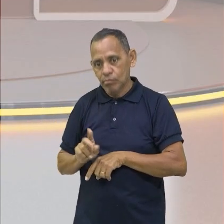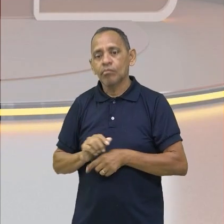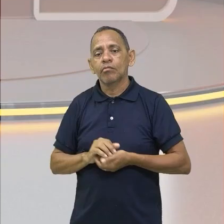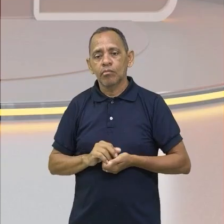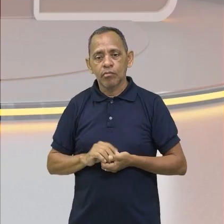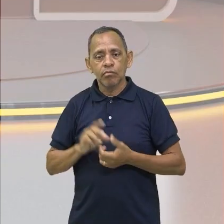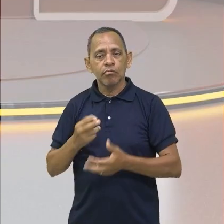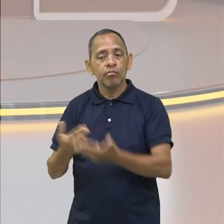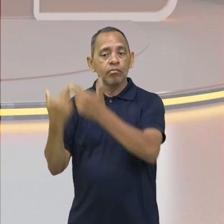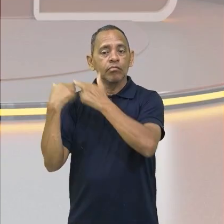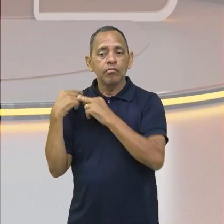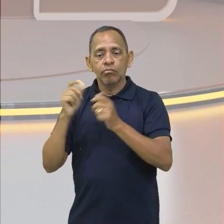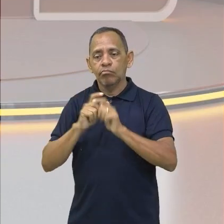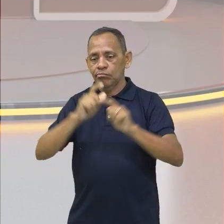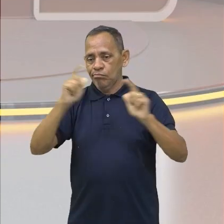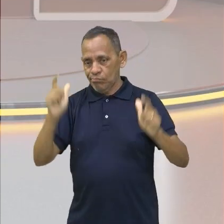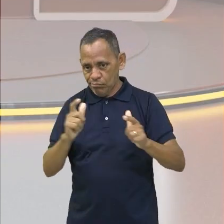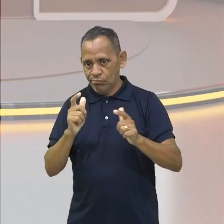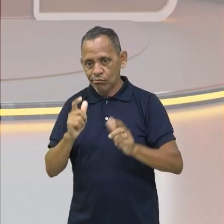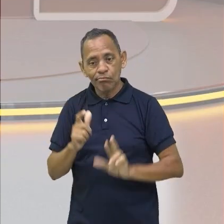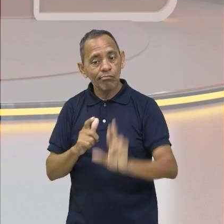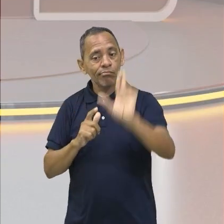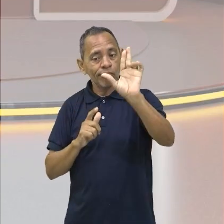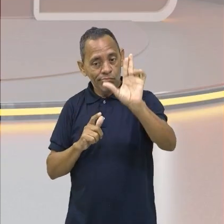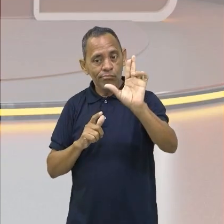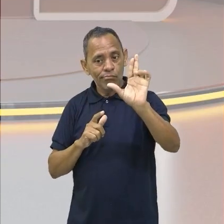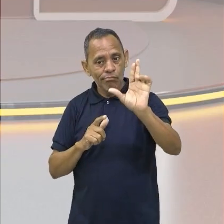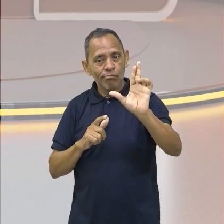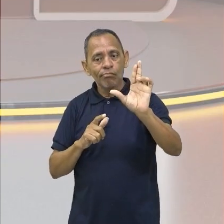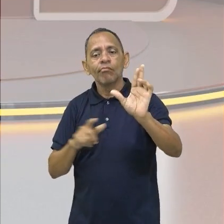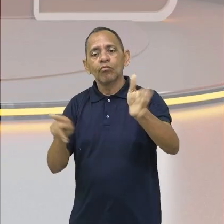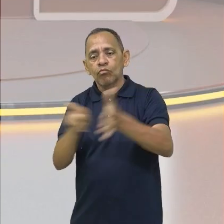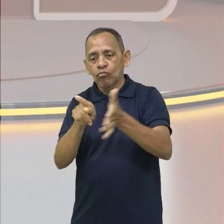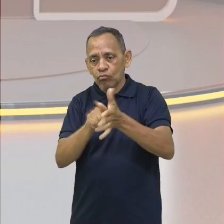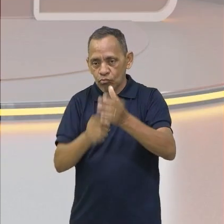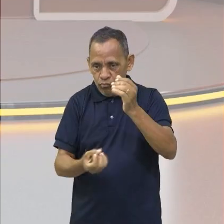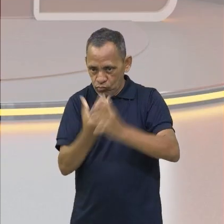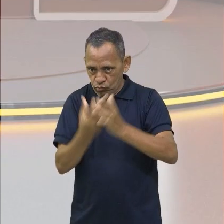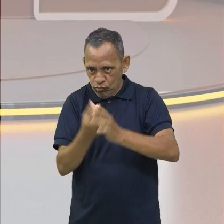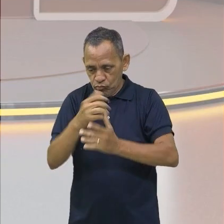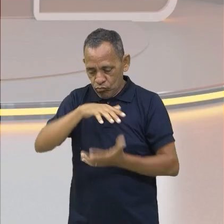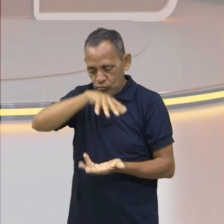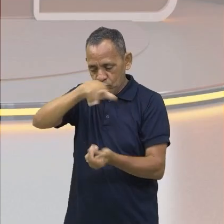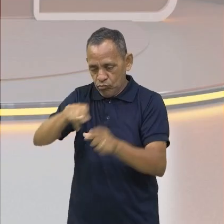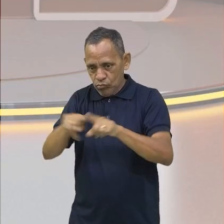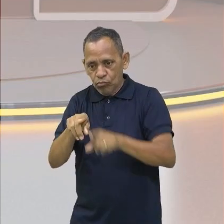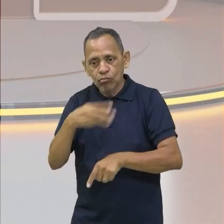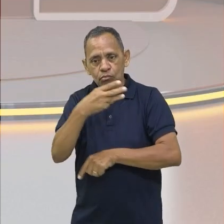da maior reserva certificada, né, de petróleo aí do mundo, com